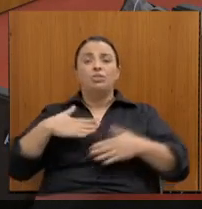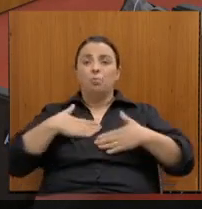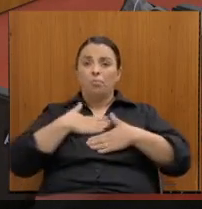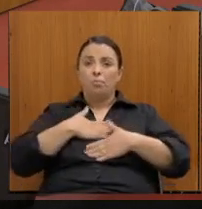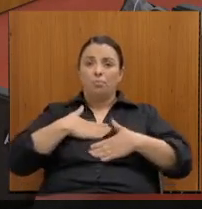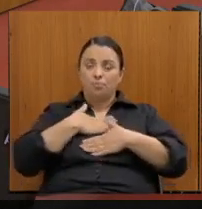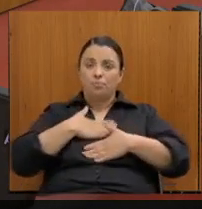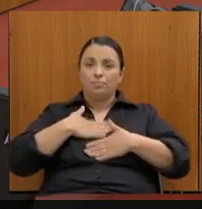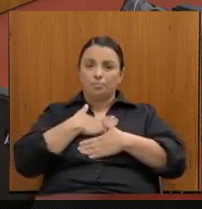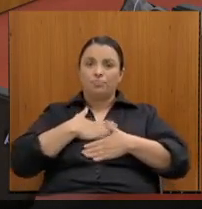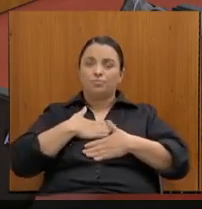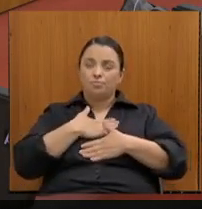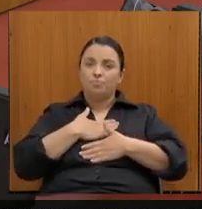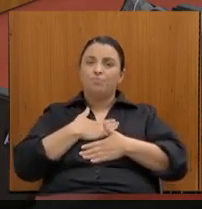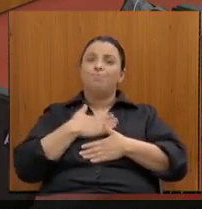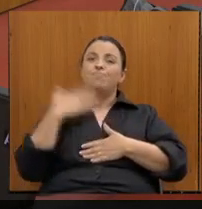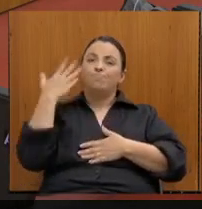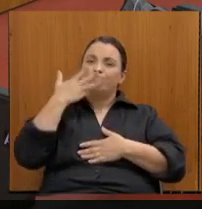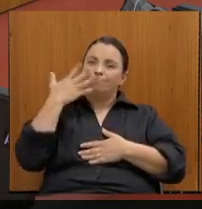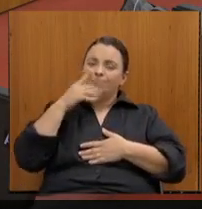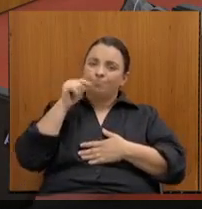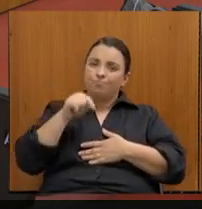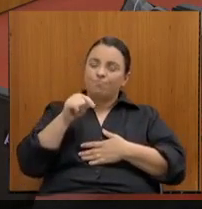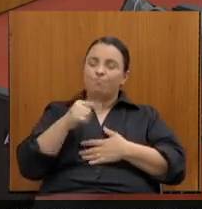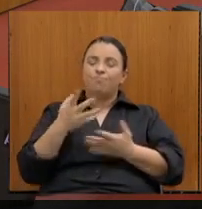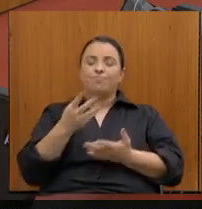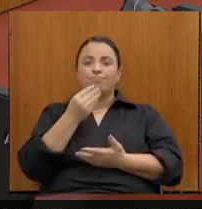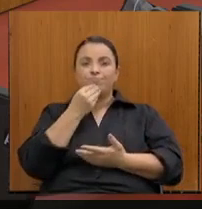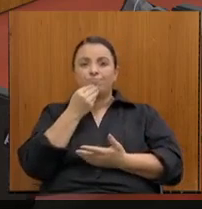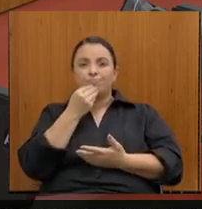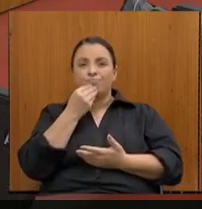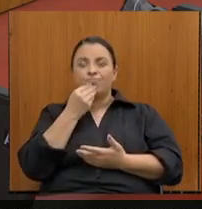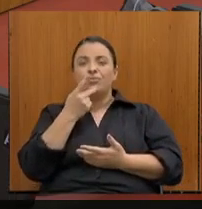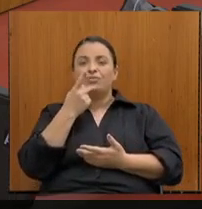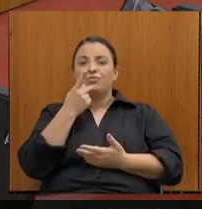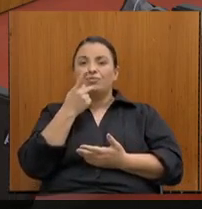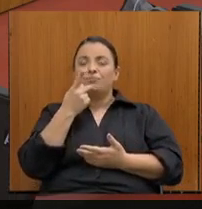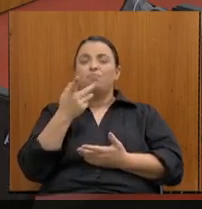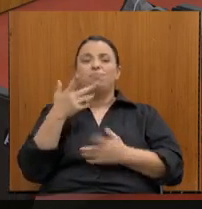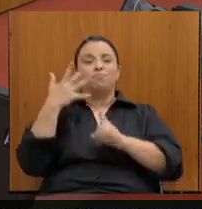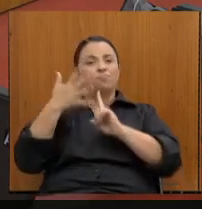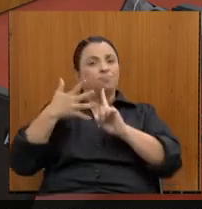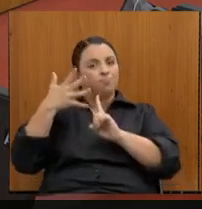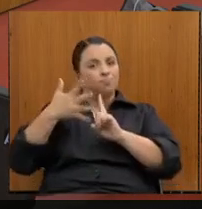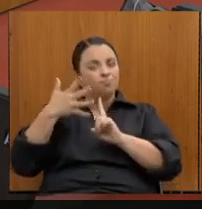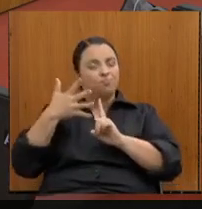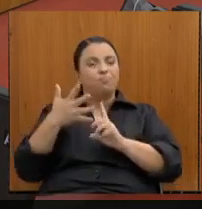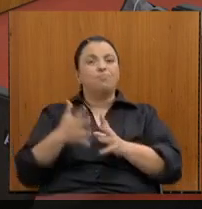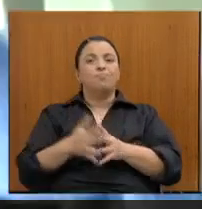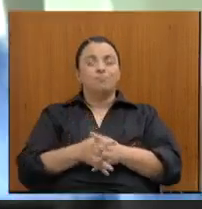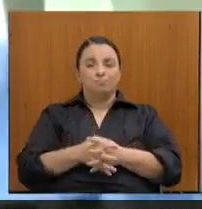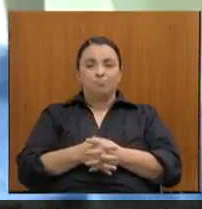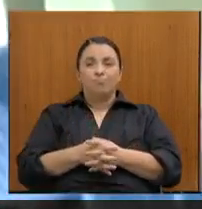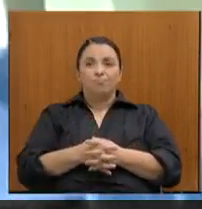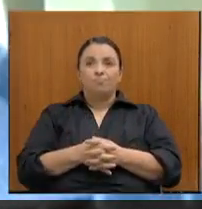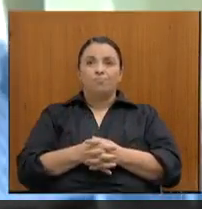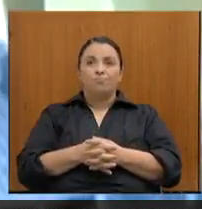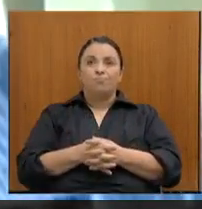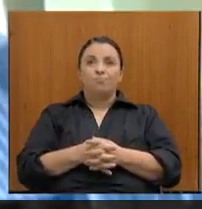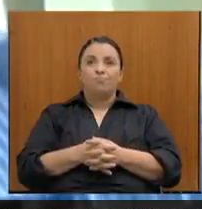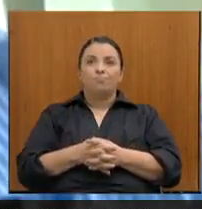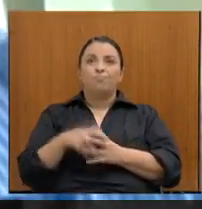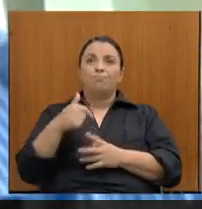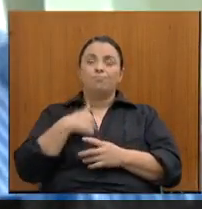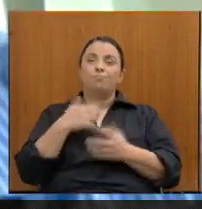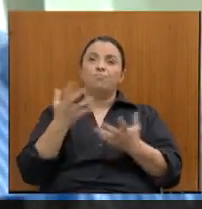está falando aqui e apresenta fazendo tendo a oportunidade de fazer uma apresentação é gostaria